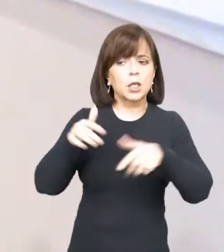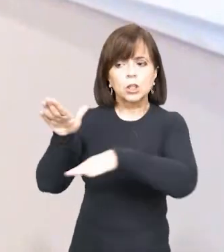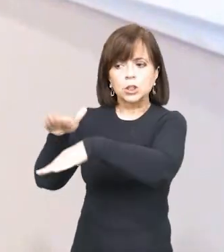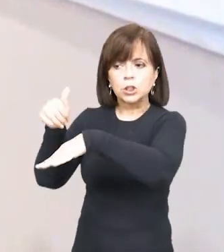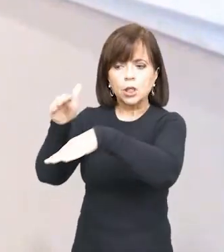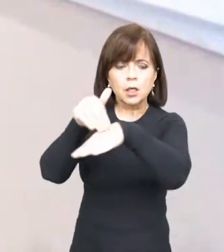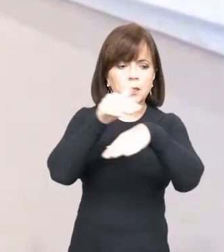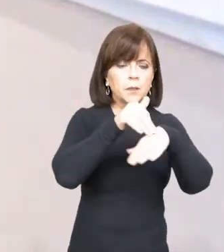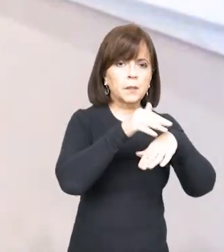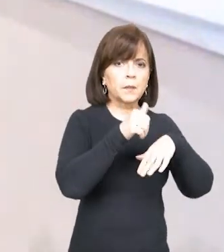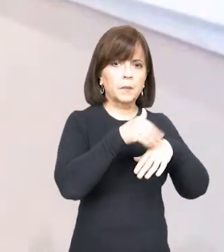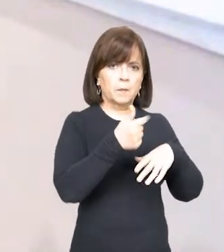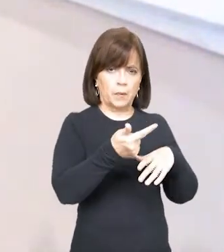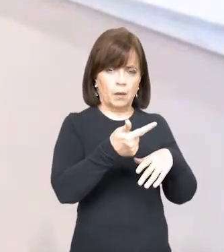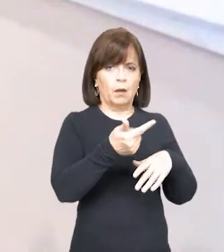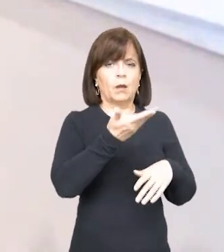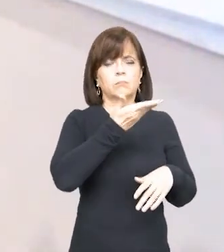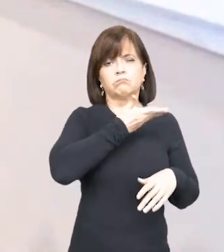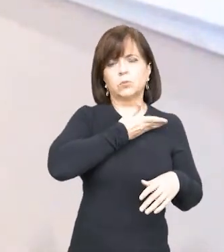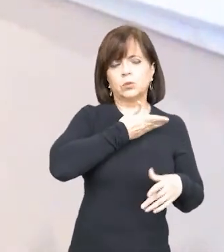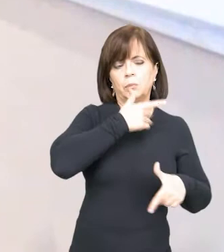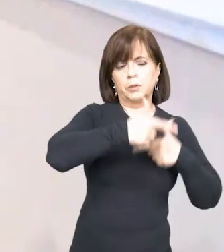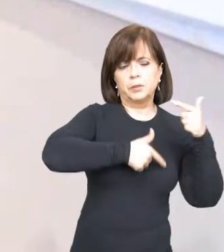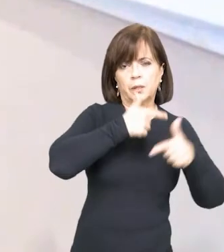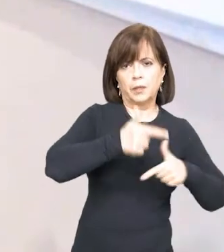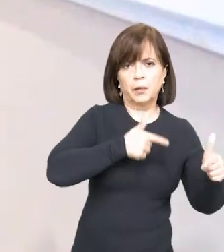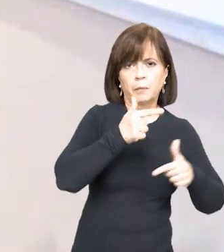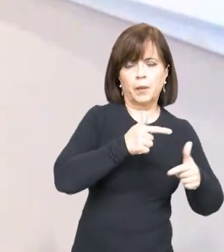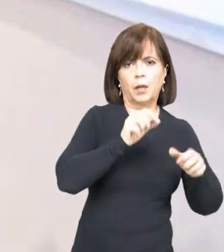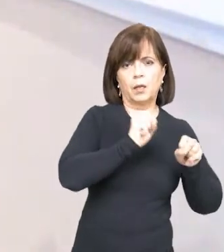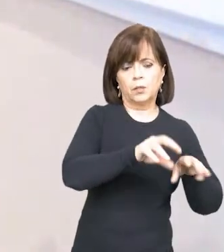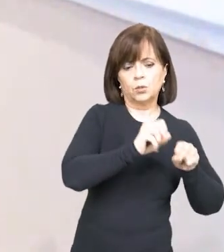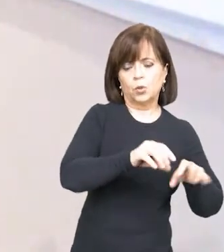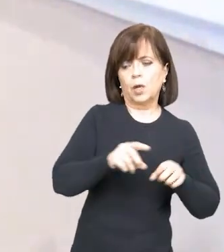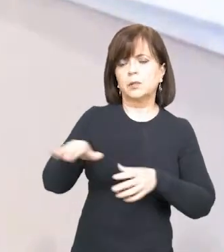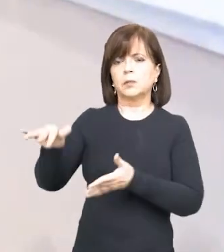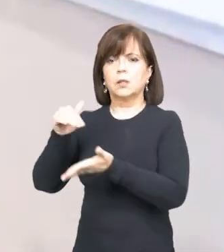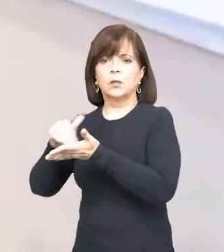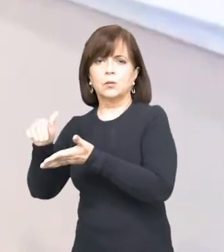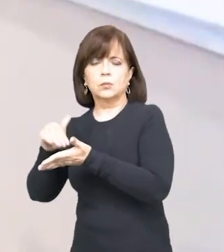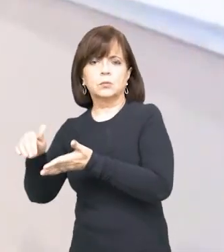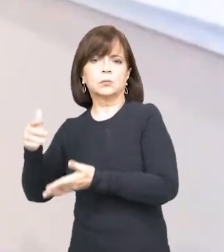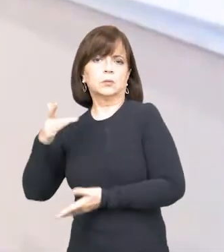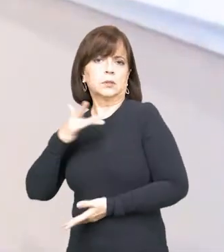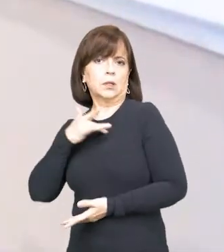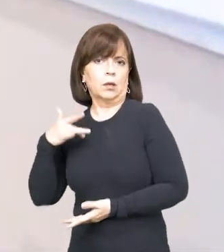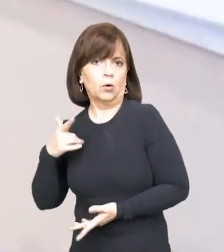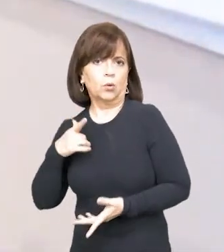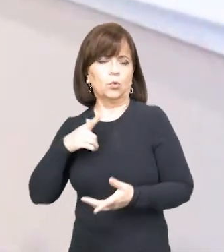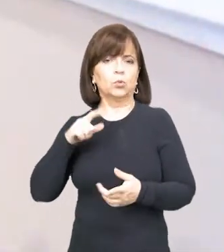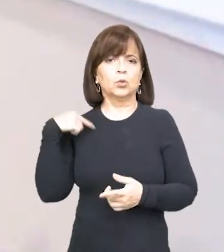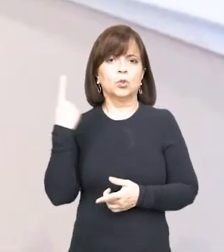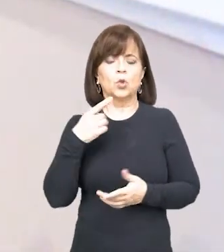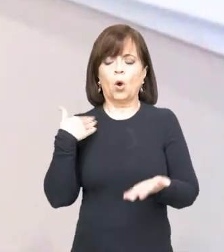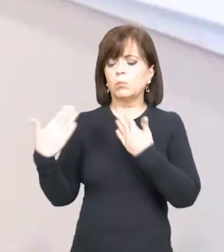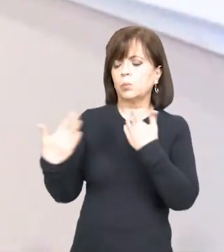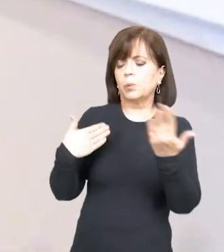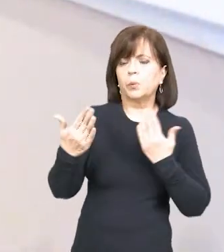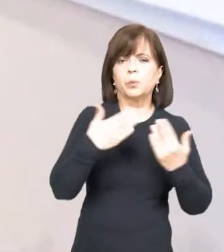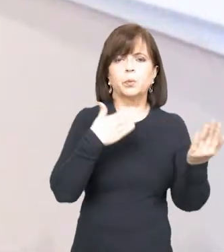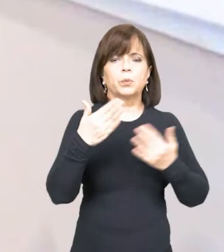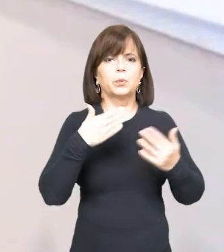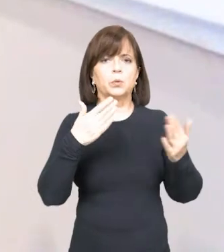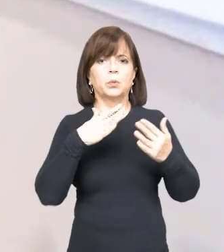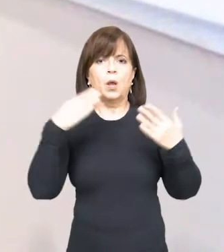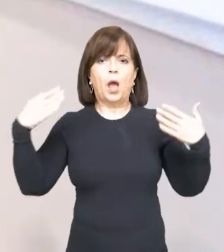da educação, os colegas da saúde, reunir as duas secretarias e tentar chegar a alguns consensos. E foi bem